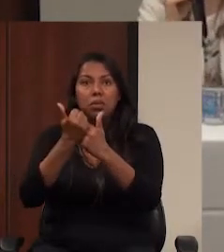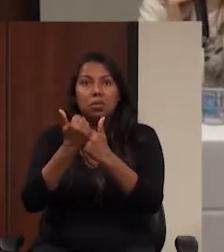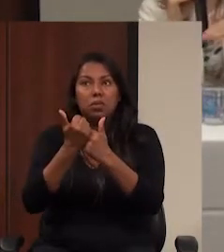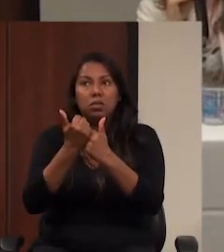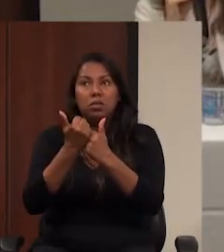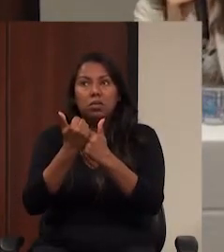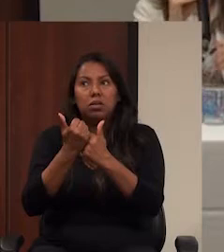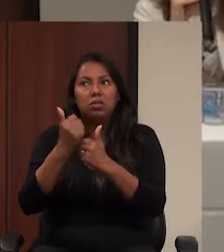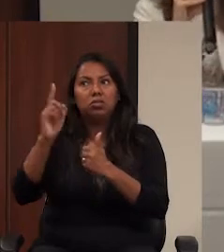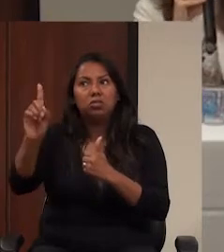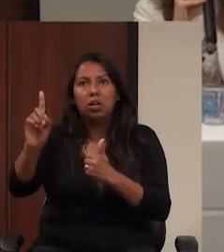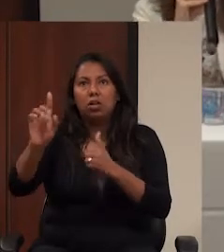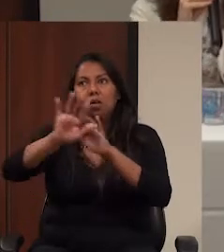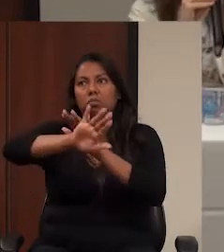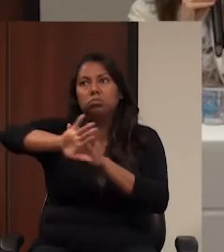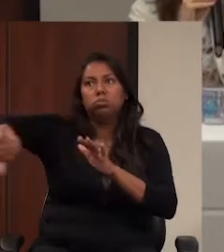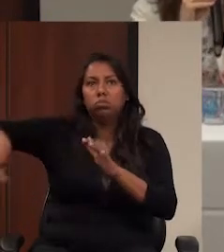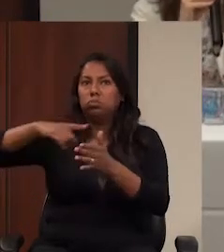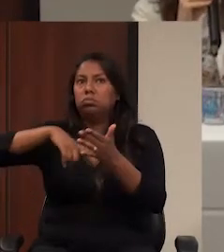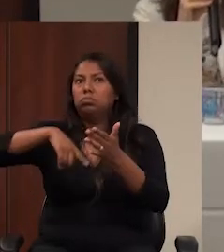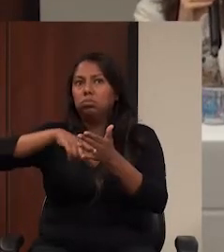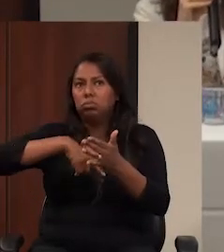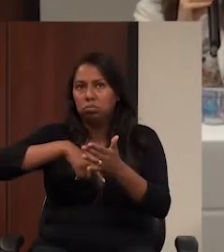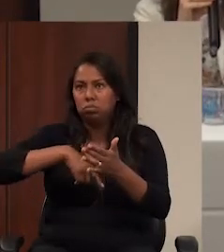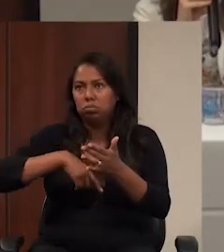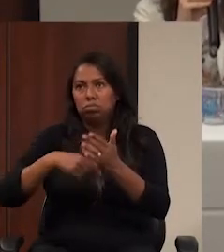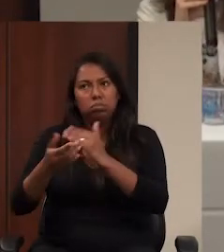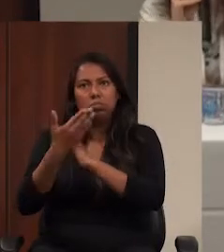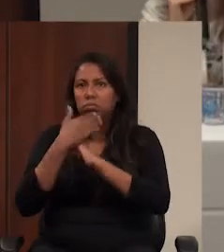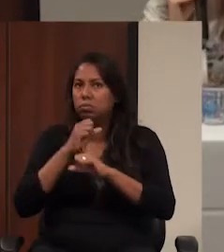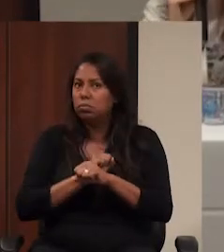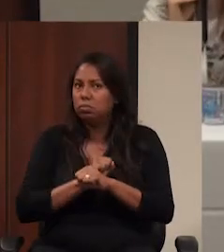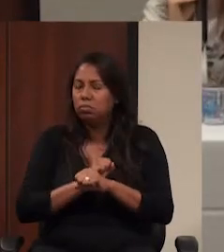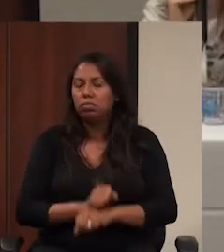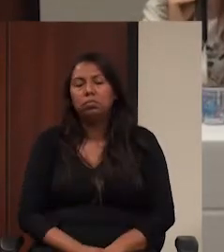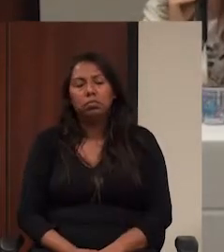ou deixar de fazer coisas, né? Em nome dele ou junto com ele.